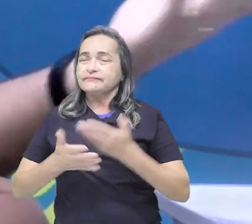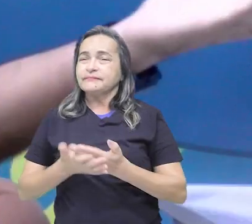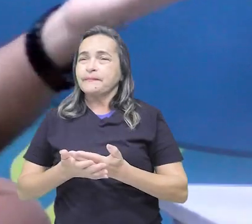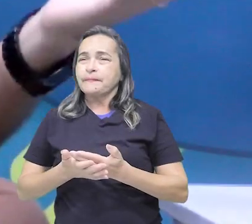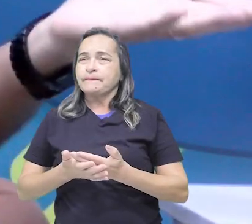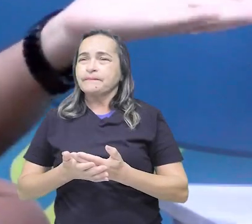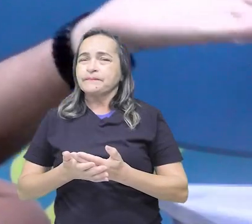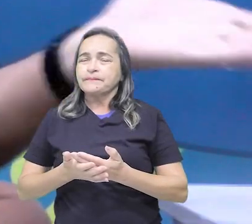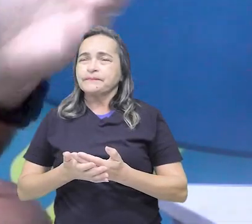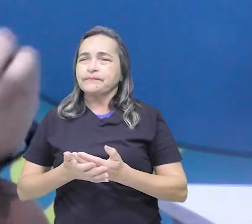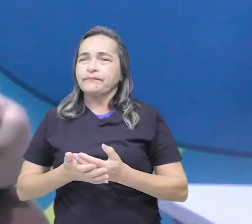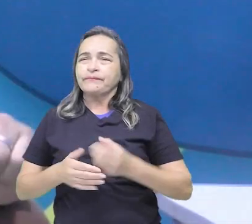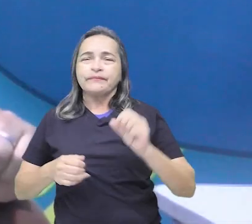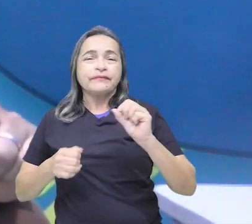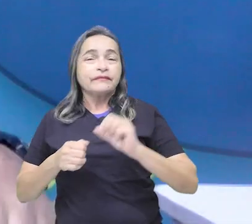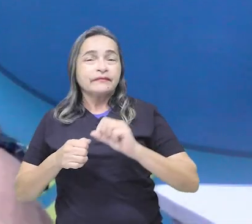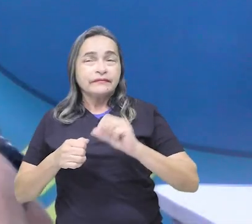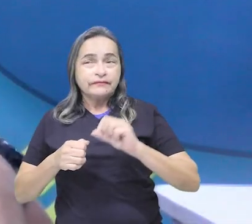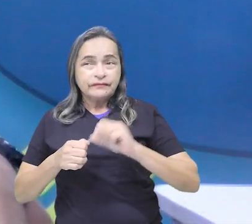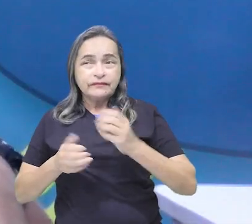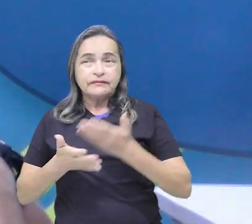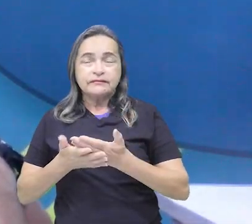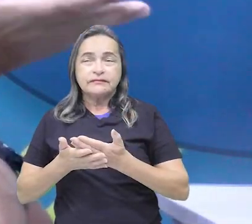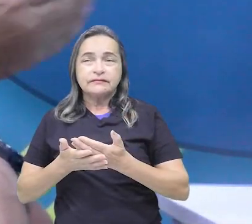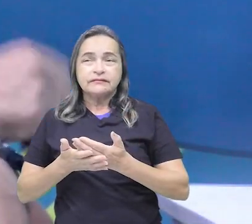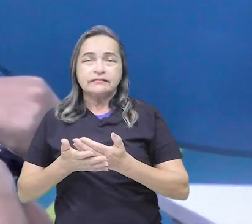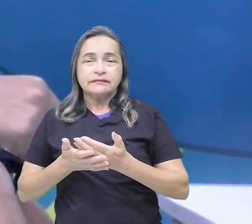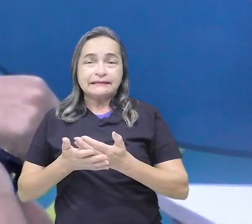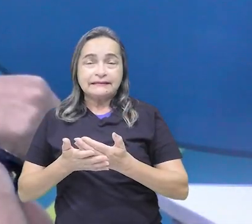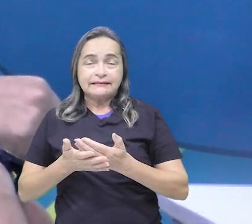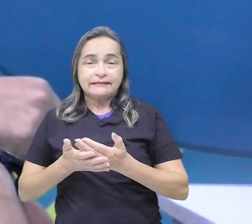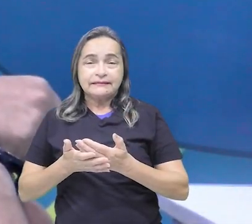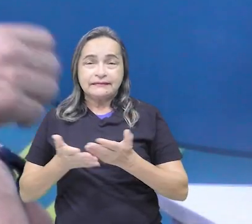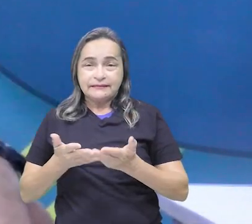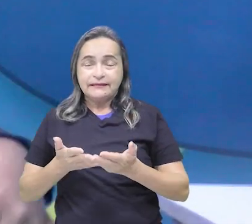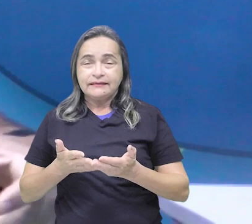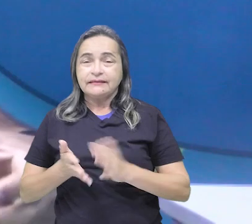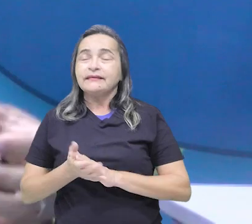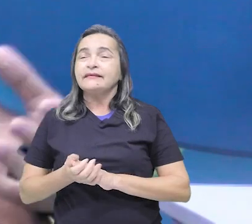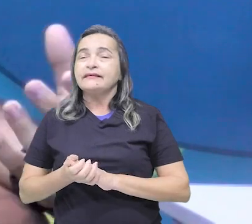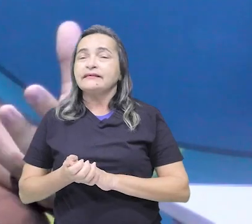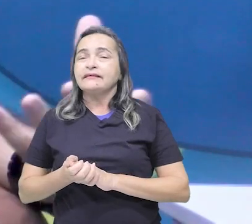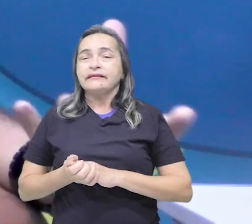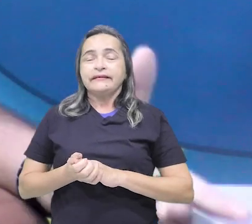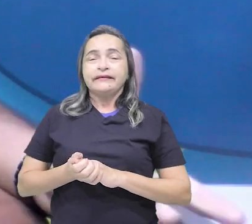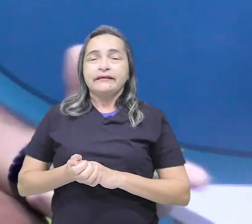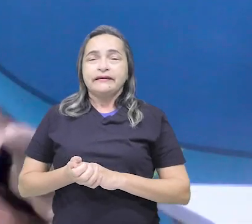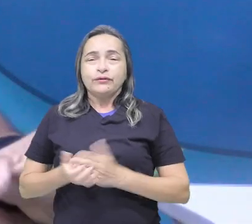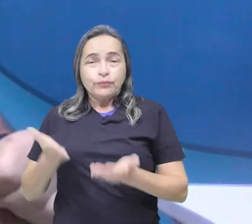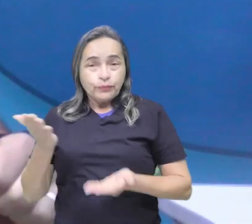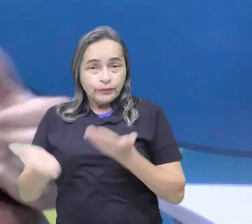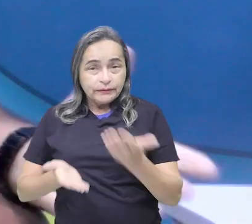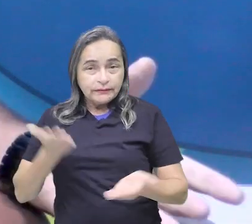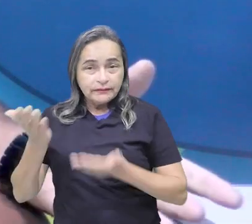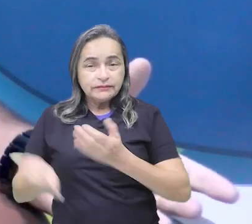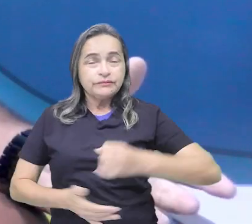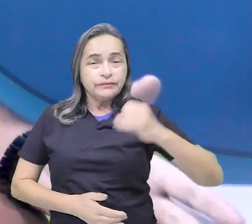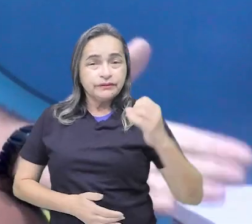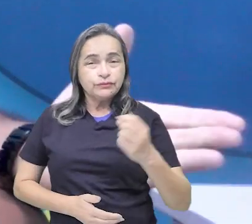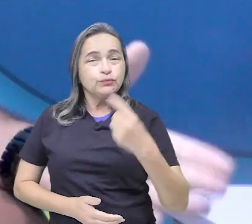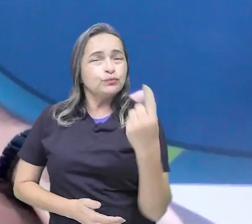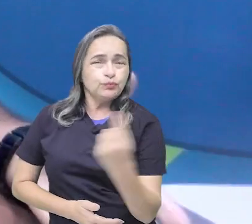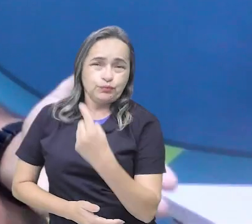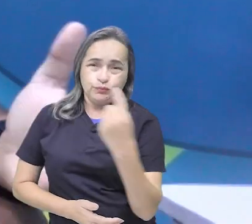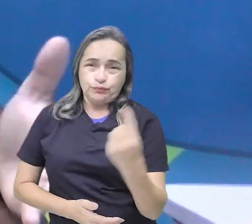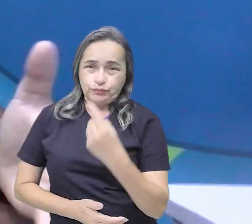de maneira individualizada. O que se aplica a mim não se aplica a você. Muito bem. Então, assim, a gente tenta ter esse cuidado individual, né,